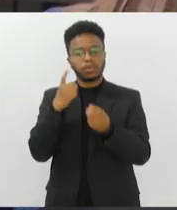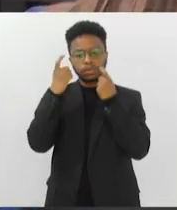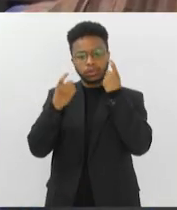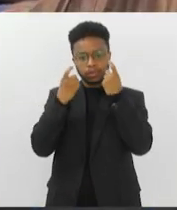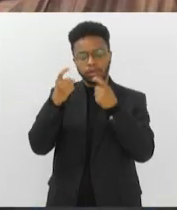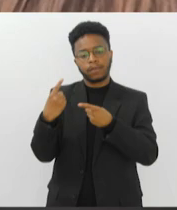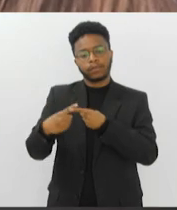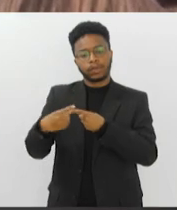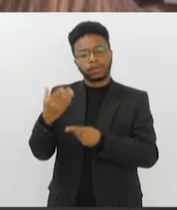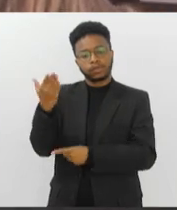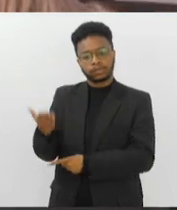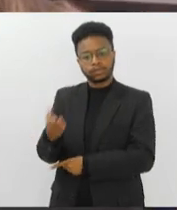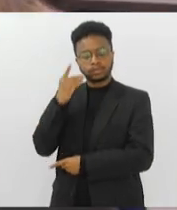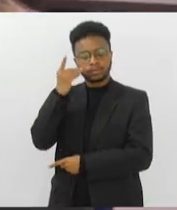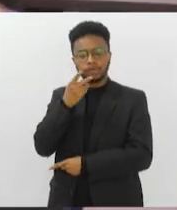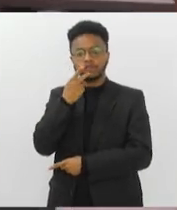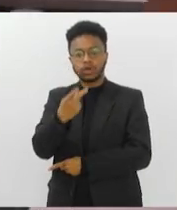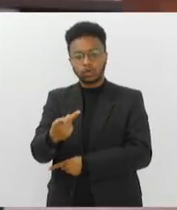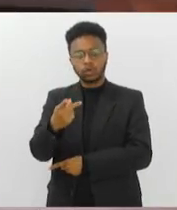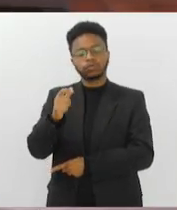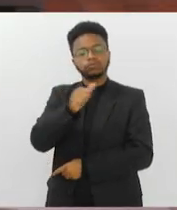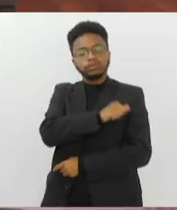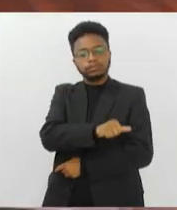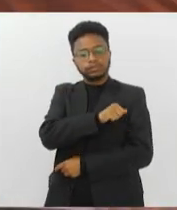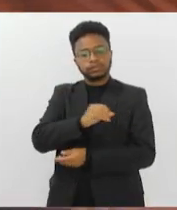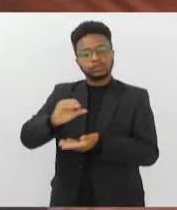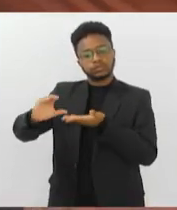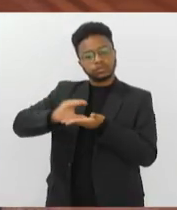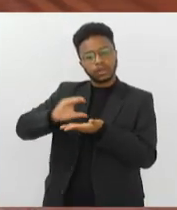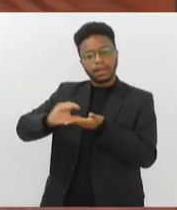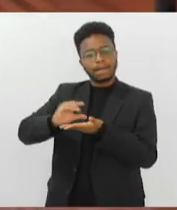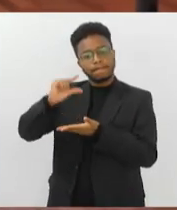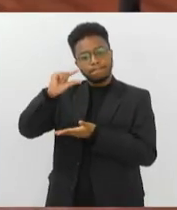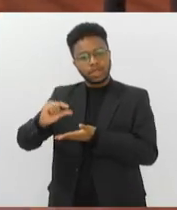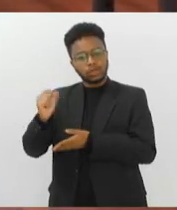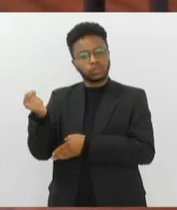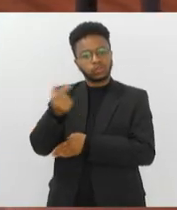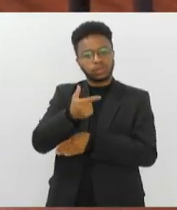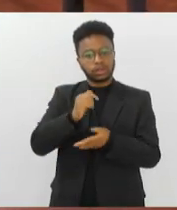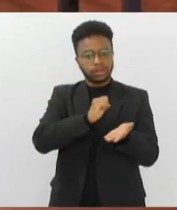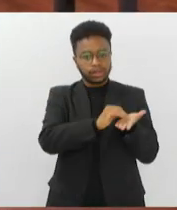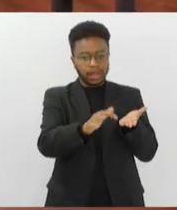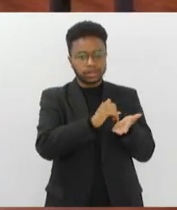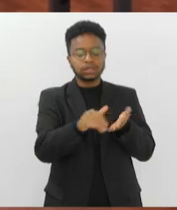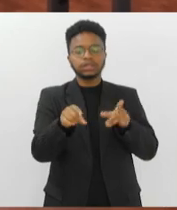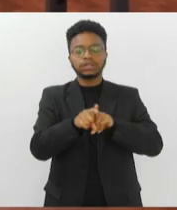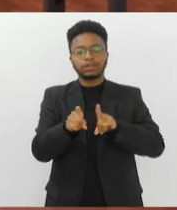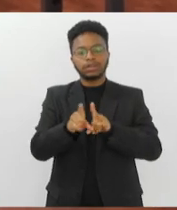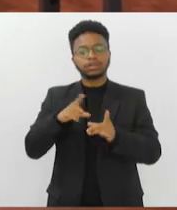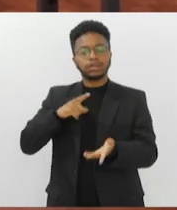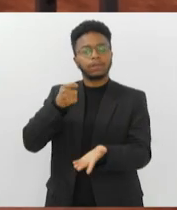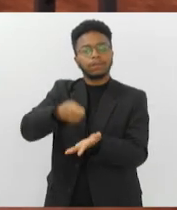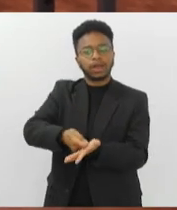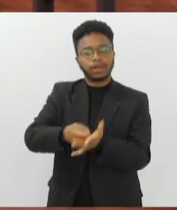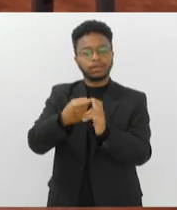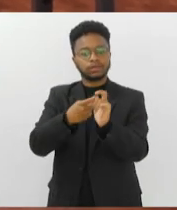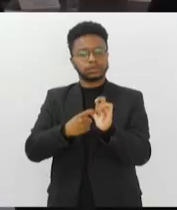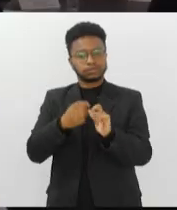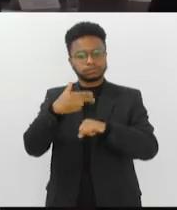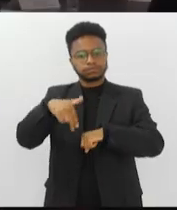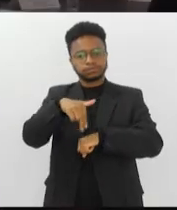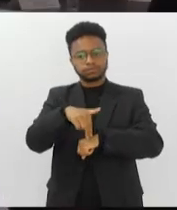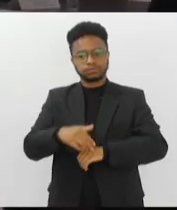Segundo ele, o estado arrecada menos do que gasta. Isso sem contar com o pagamento da dívida com a